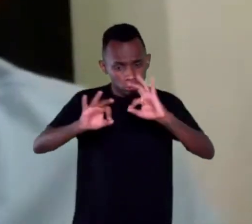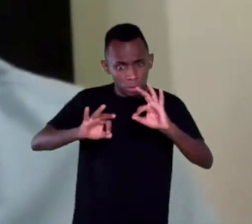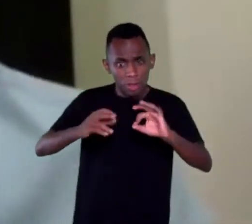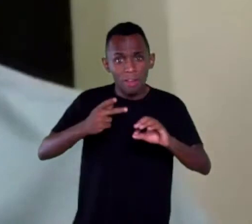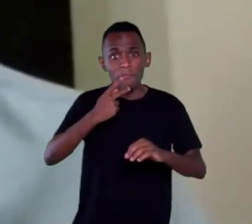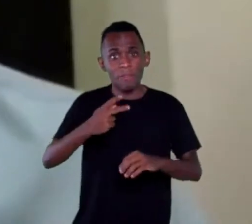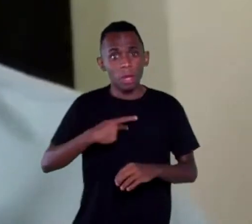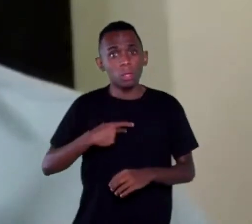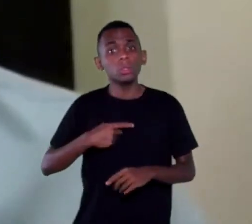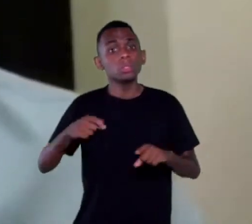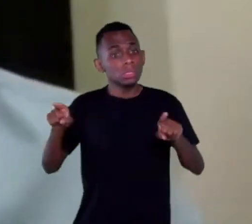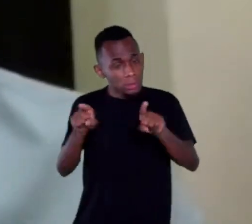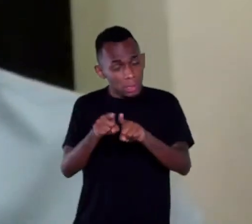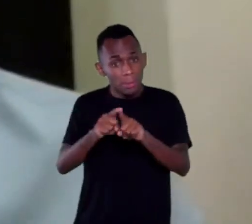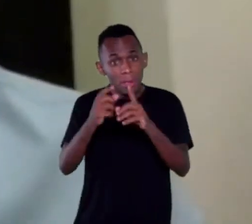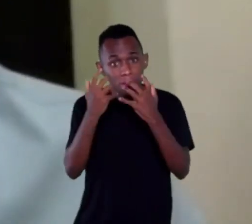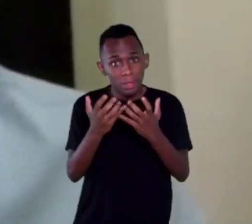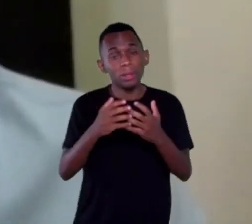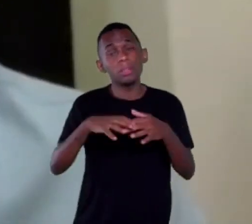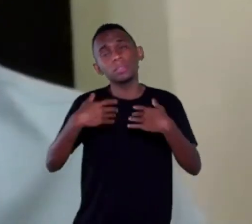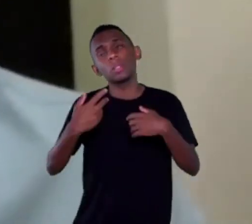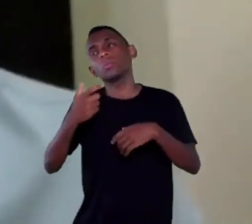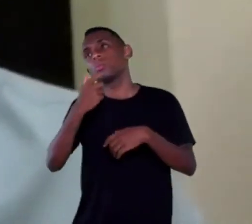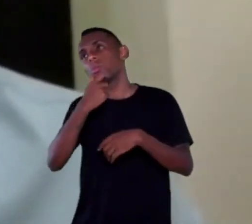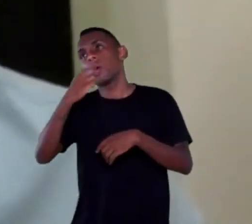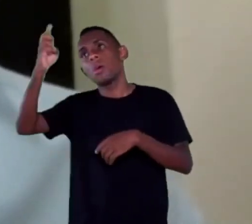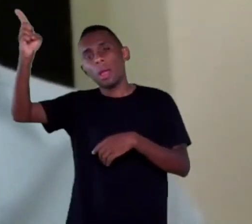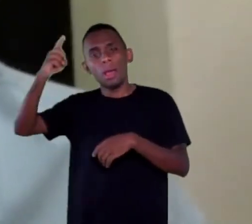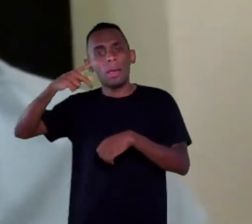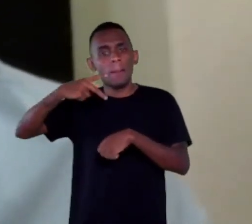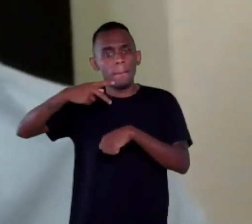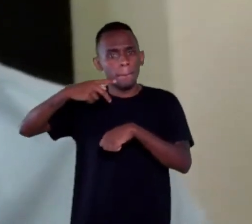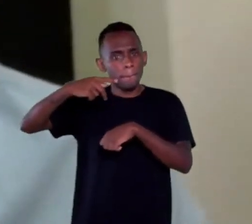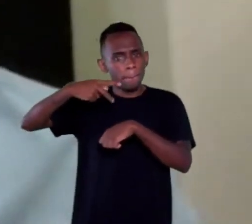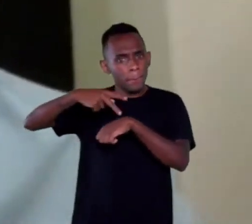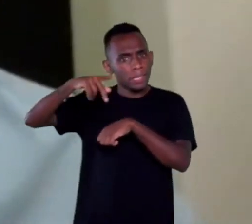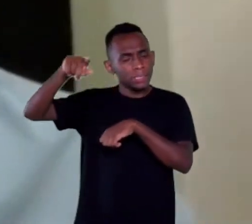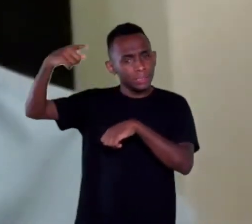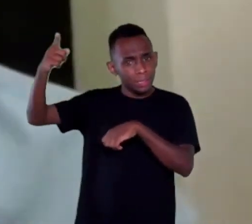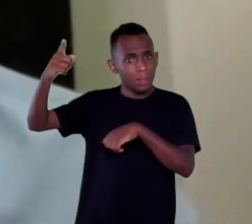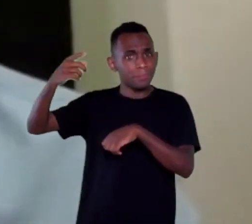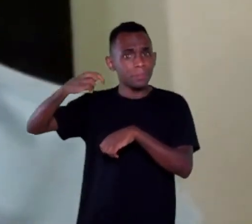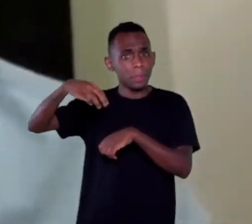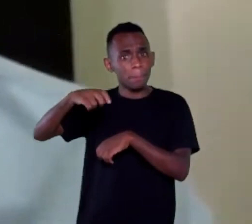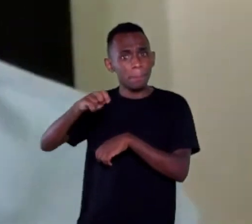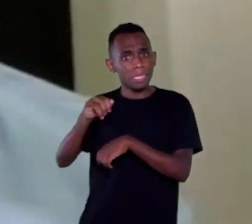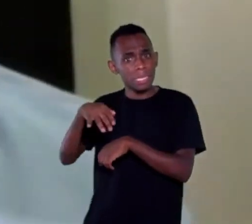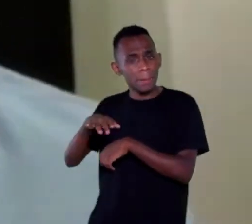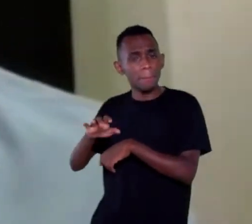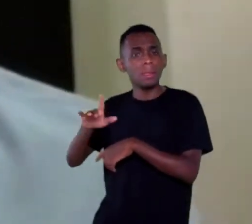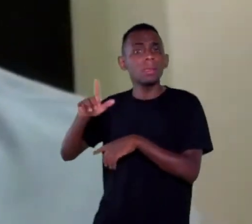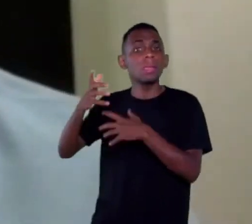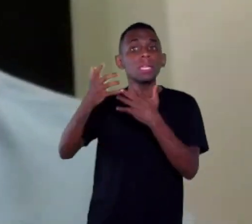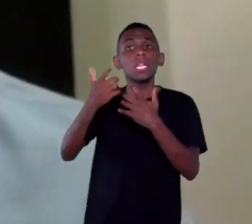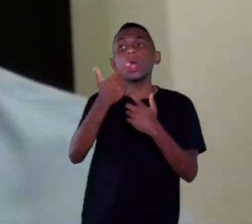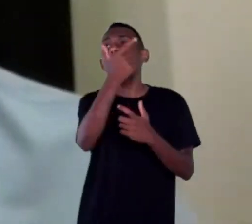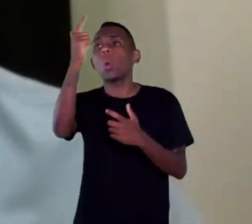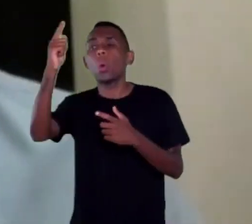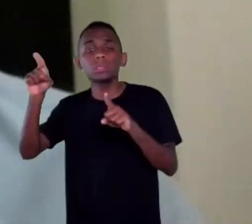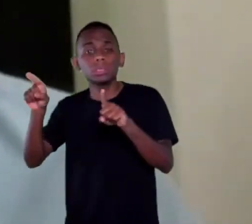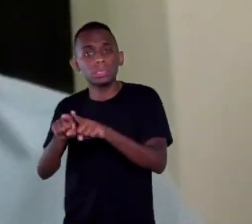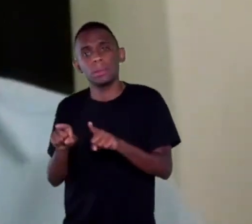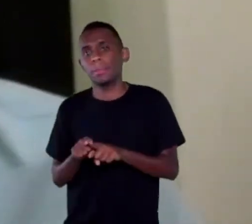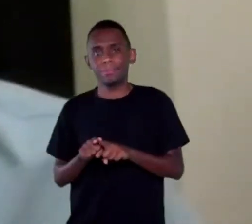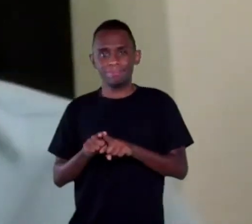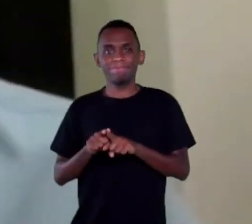Então, além de Miami, nos Estados Unidos, ele queria um livro para cada um dos centros culturais, que eram 29, né, que